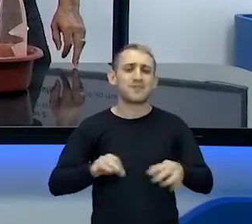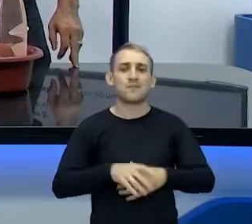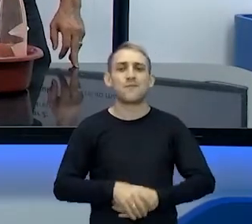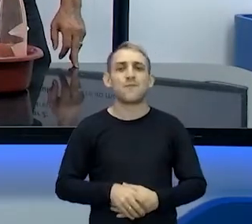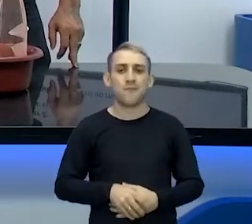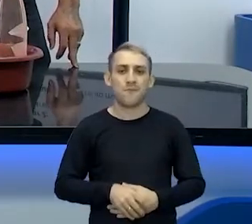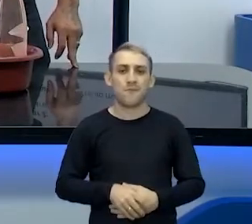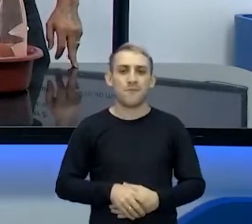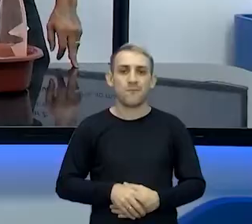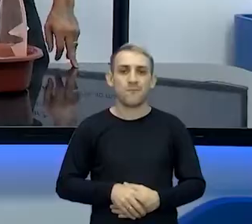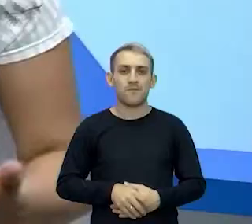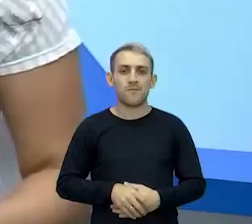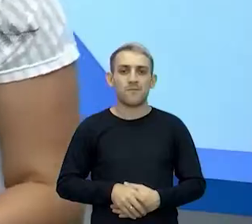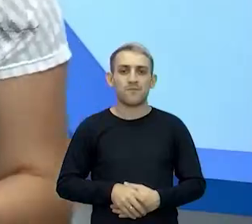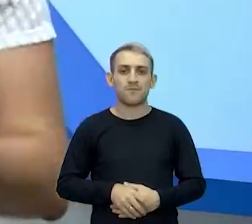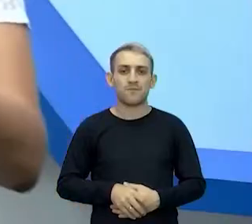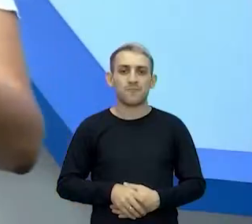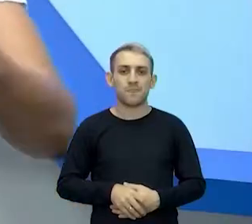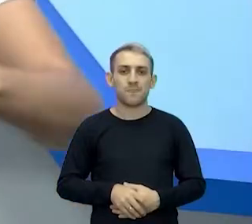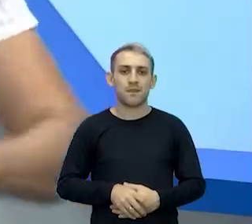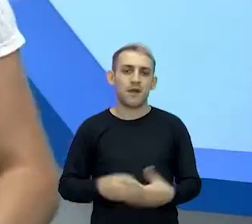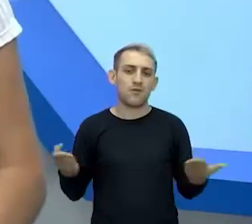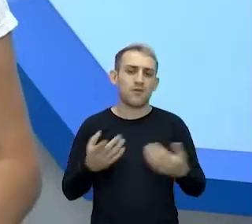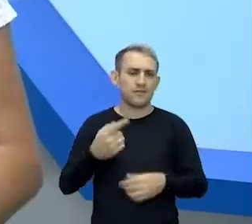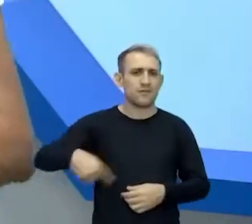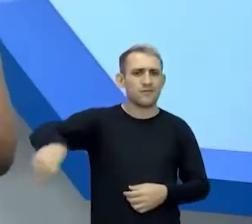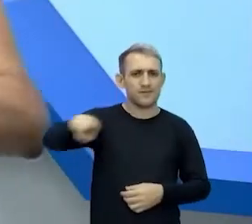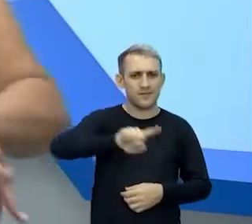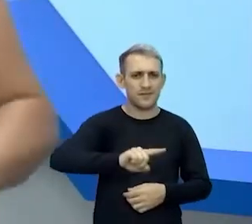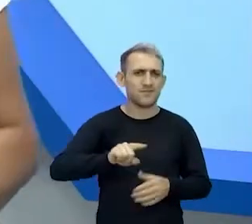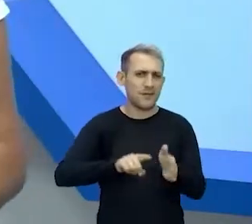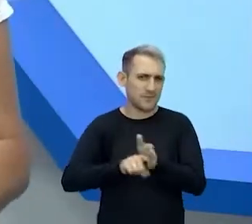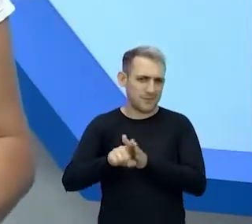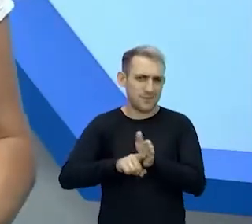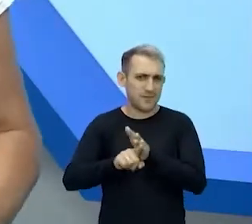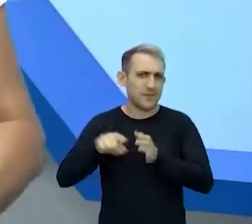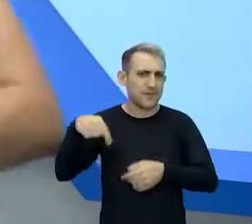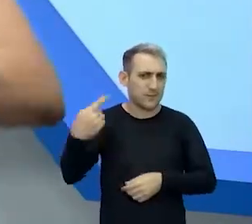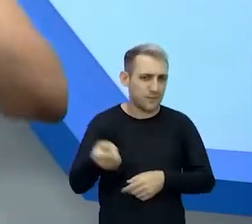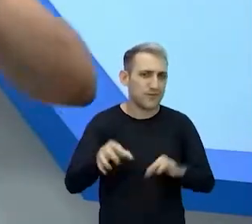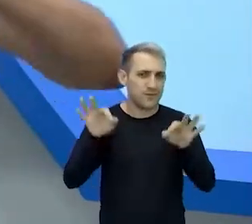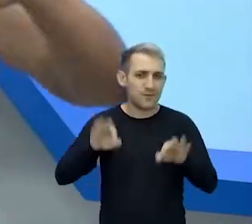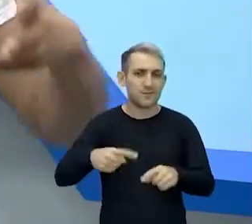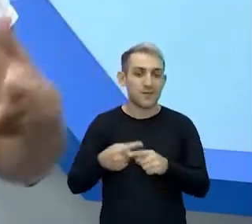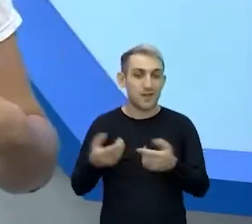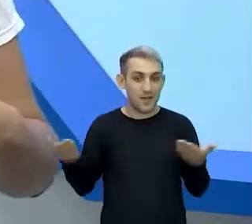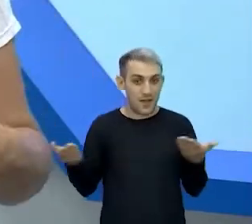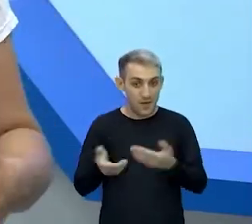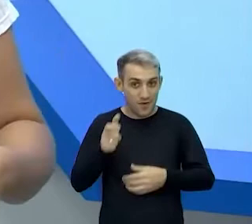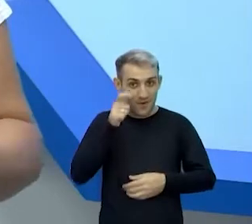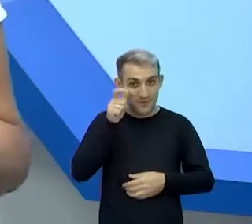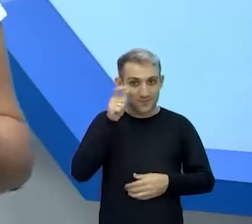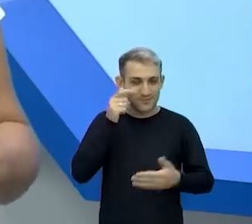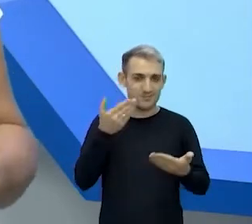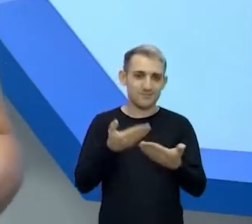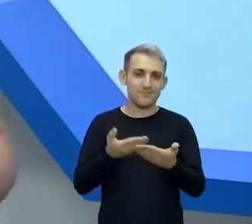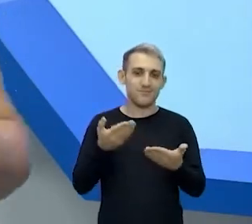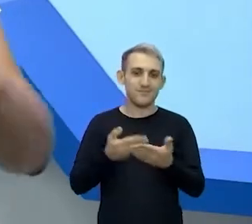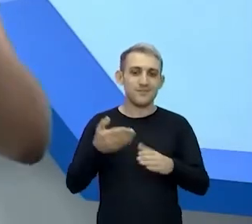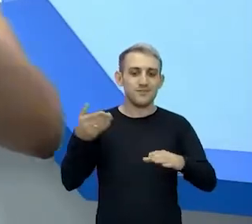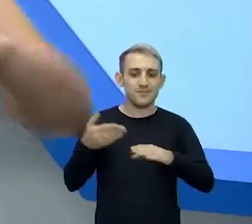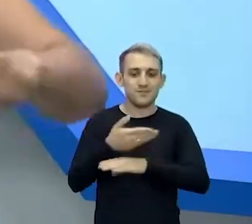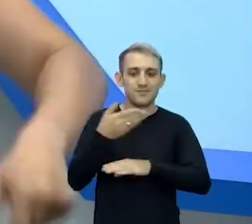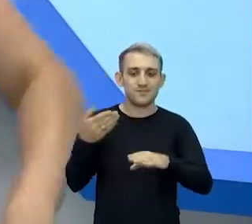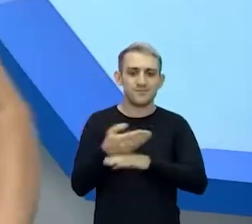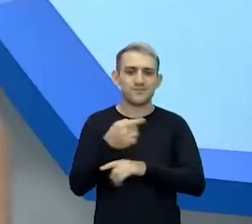Bom, dito isso, que depois vocês vão pesquisar, claro, porque agora vocês vão assistir a nossa aula, né, participar.